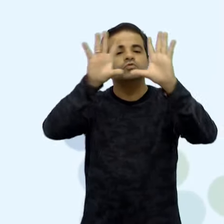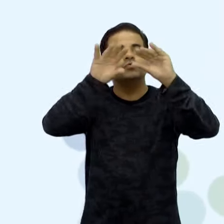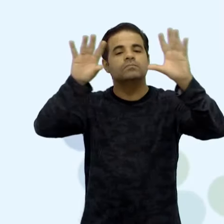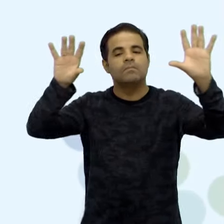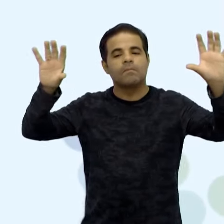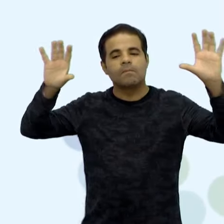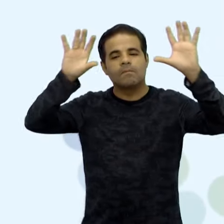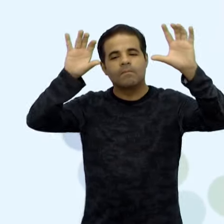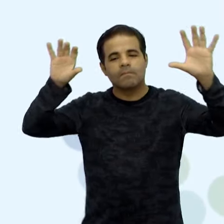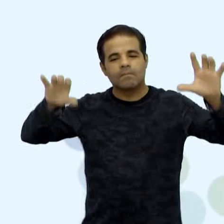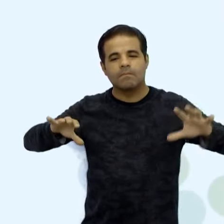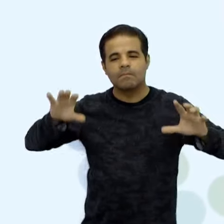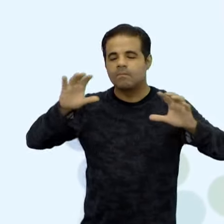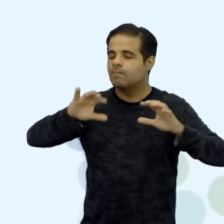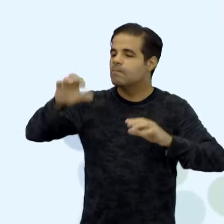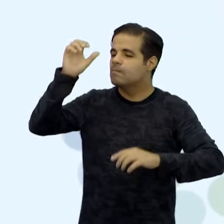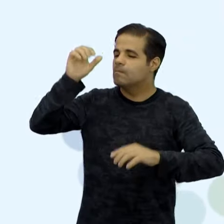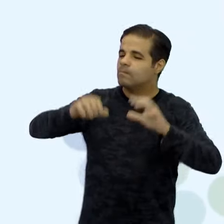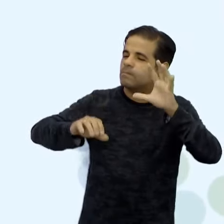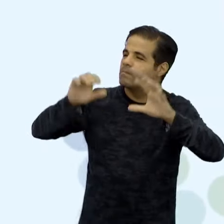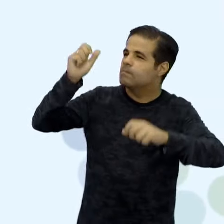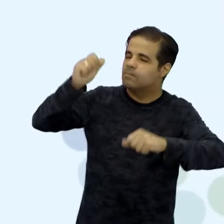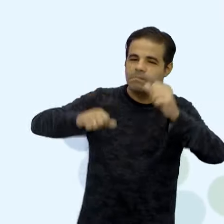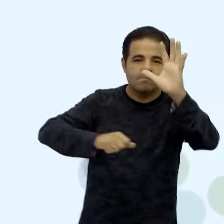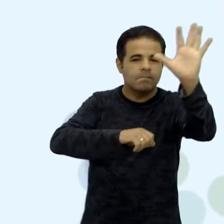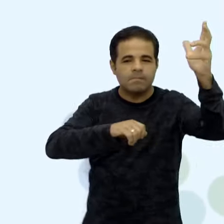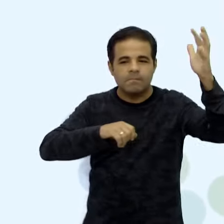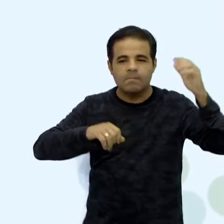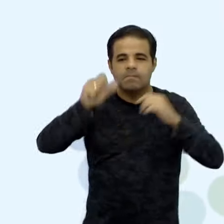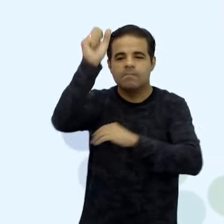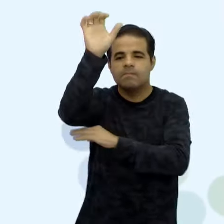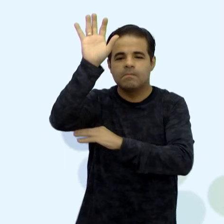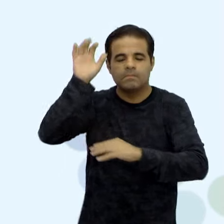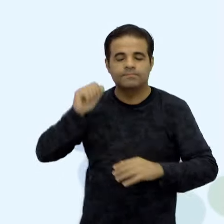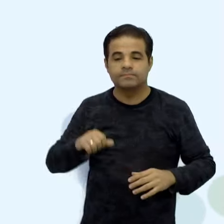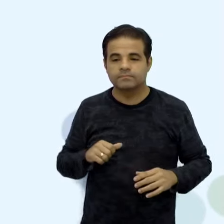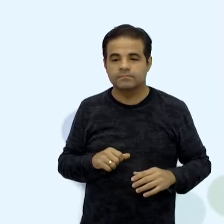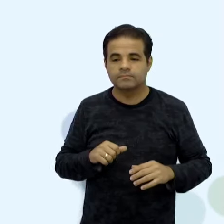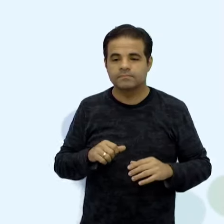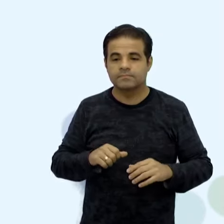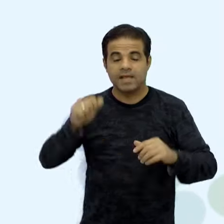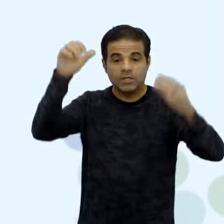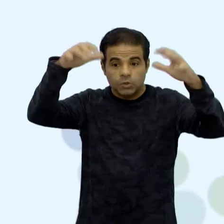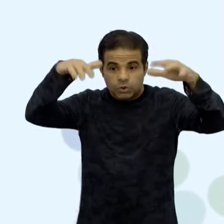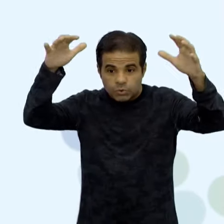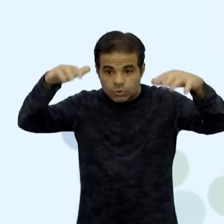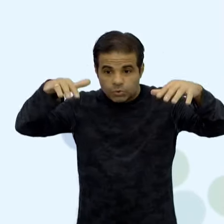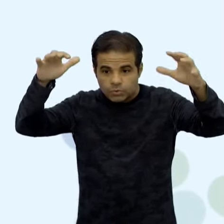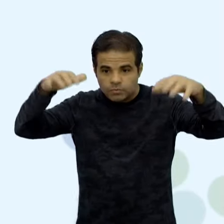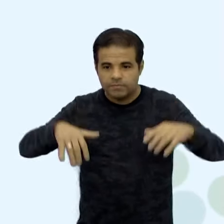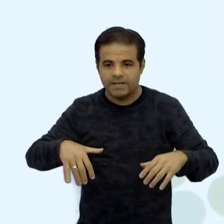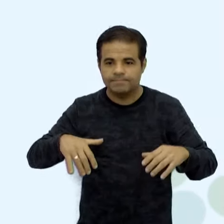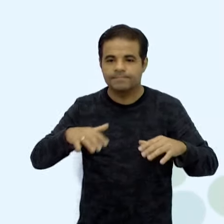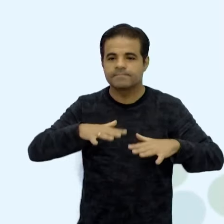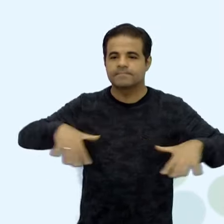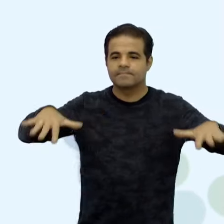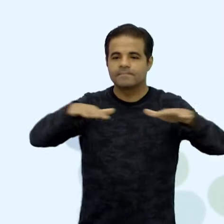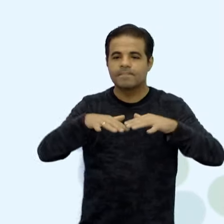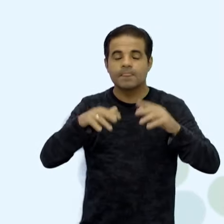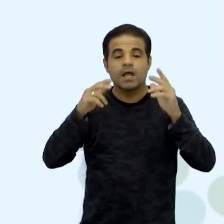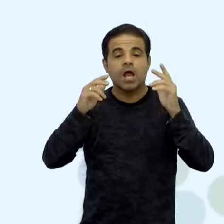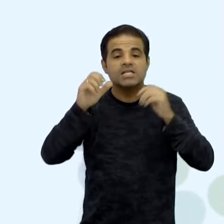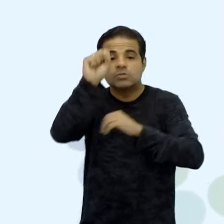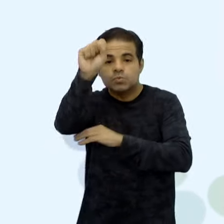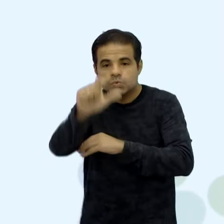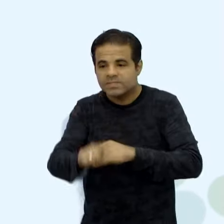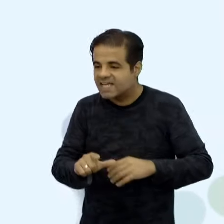que veio da região da floresta amazônica, ela causa aí a chuva na região sudeste. Então,